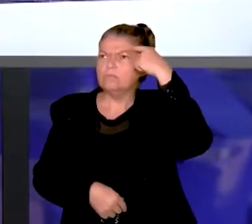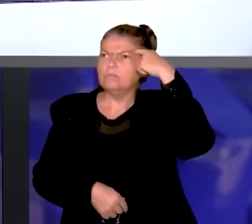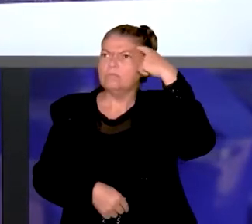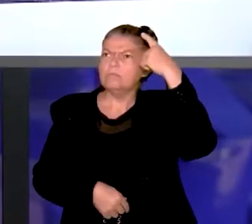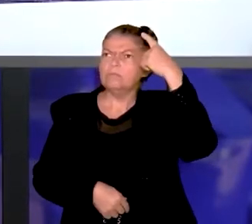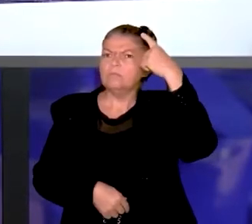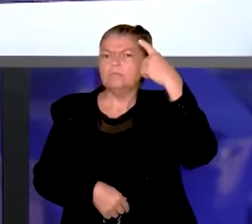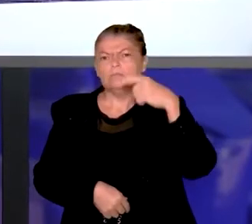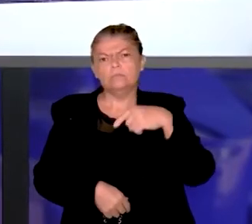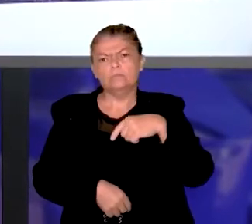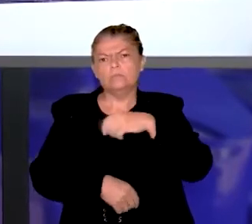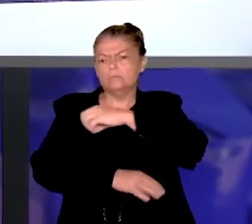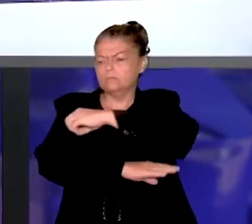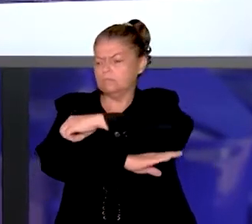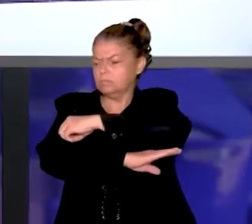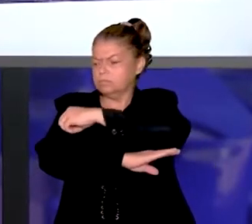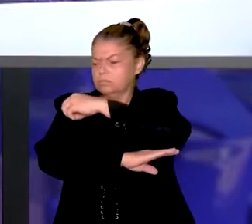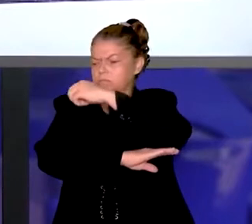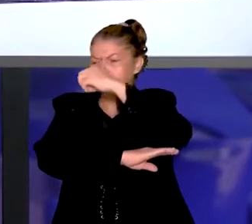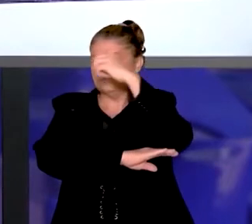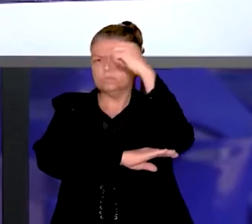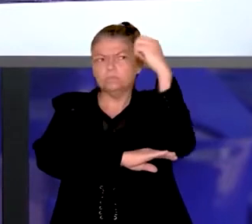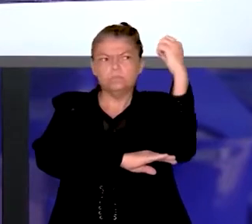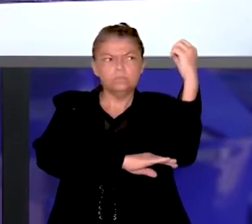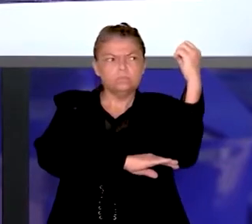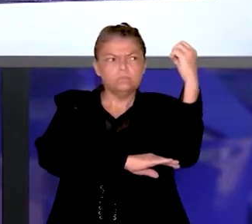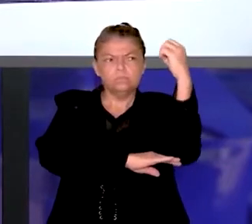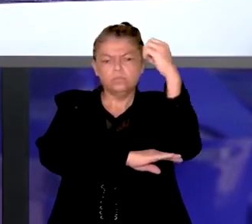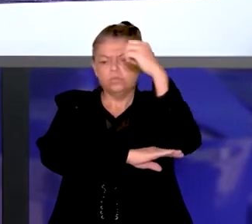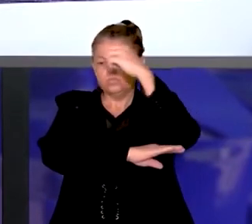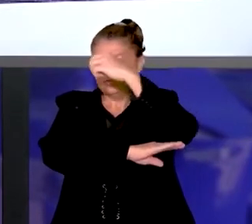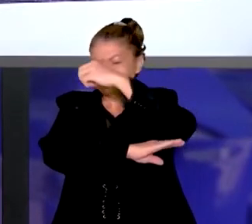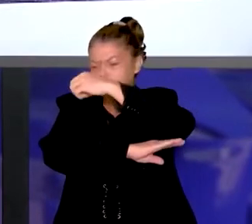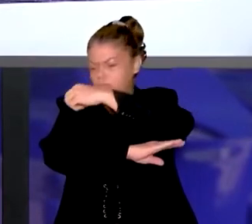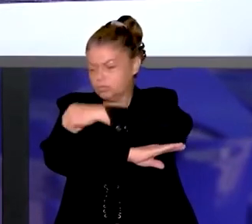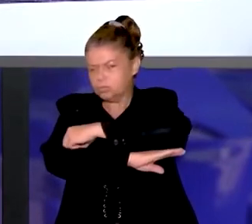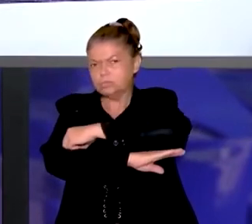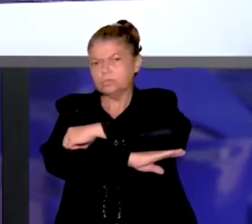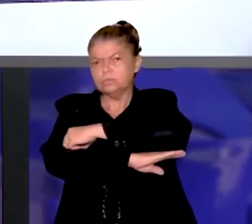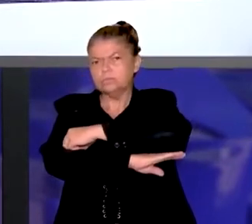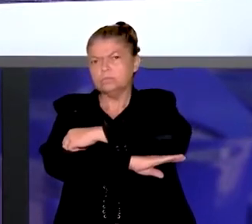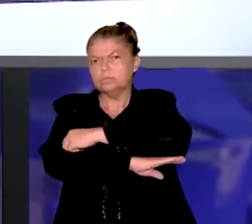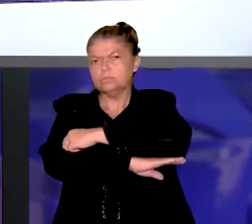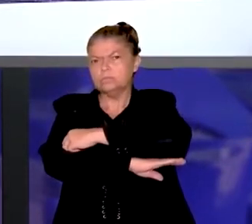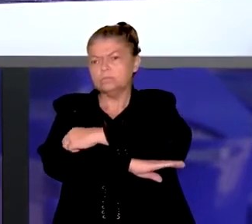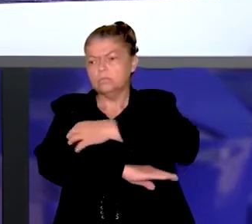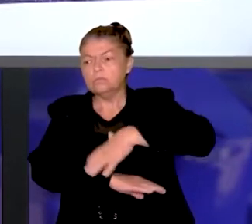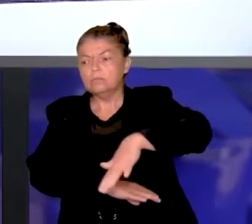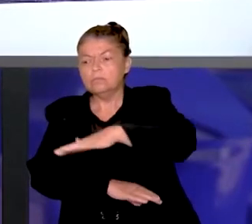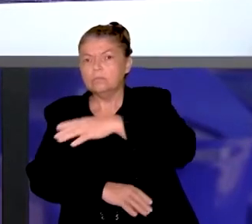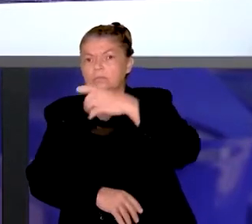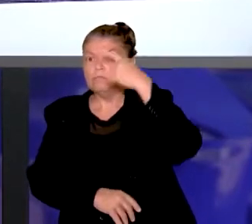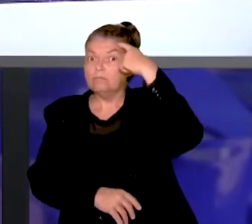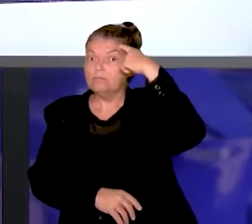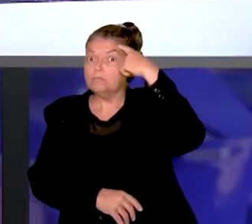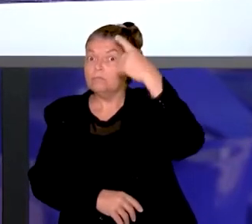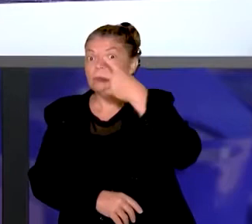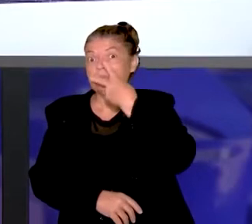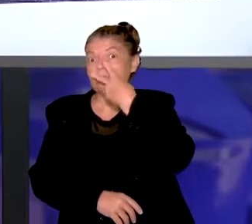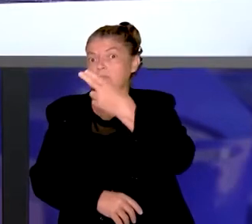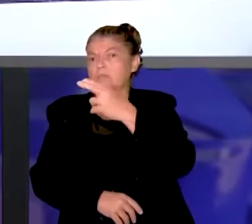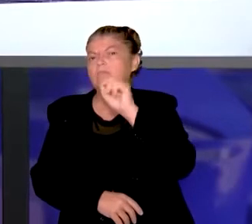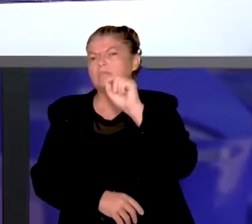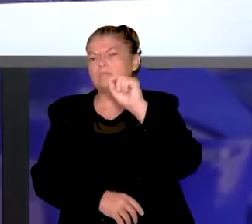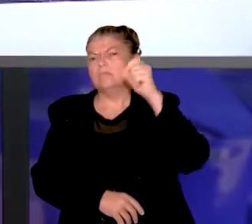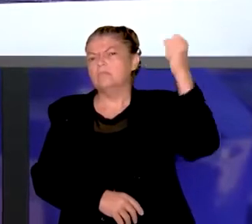no leste e se ia se pôr à tarde, finalzinho da tarde, no oeste. Na verdade, o Sol não se